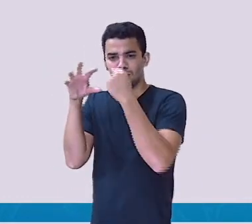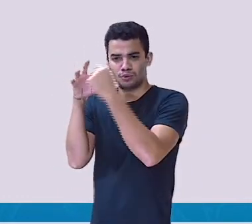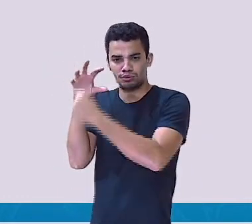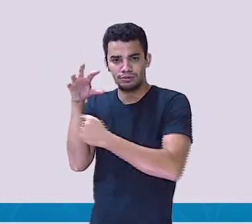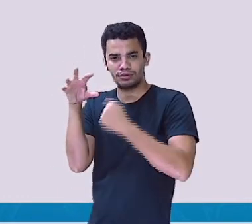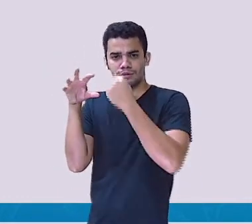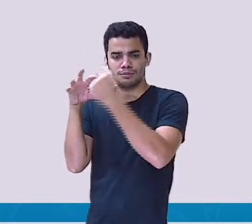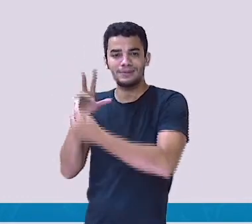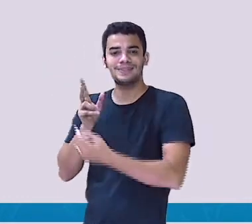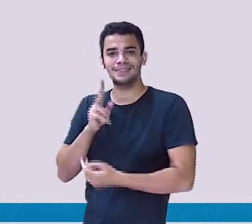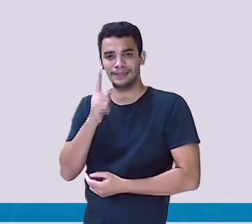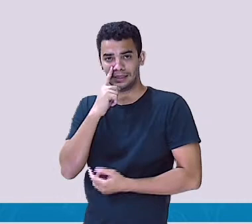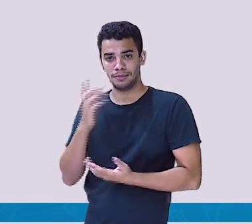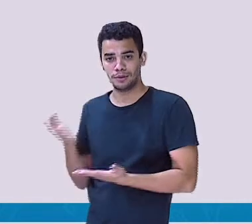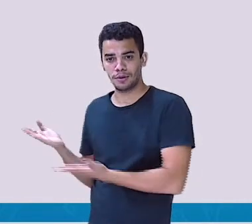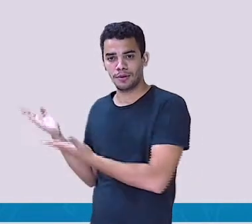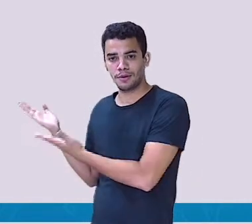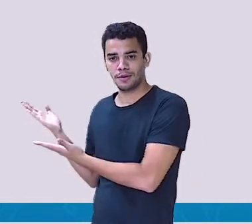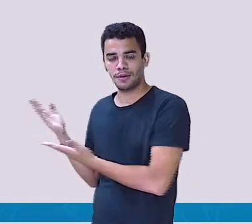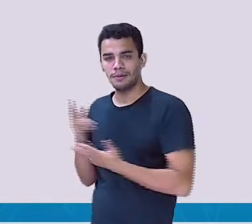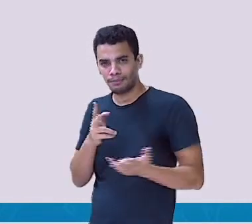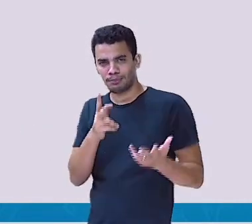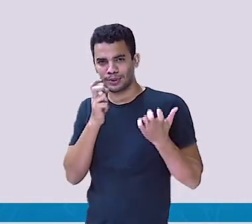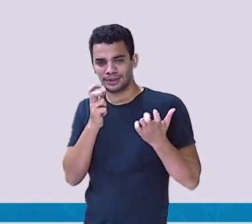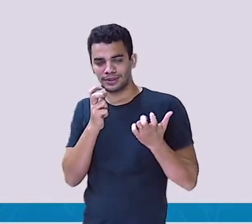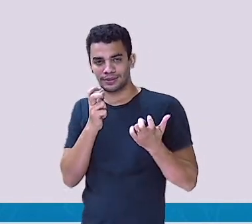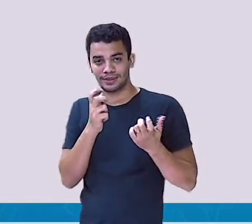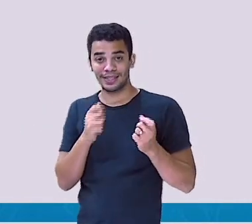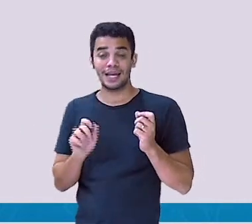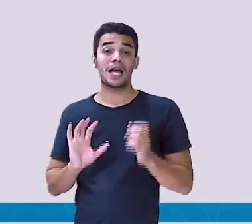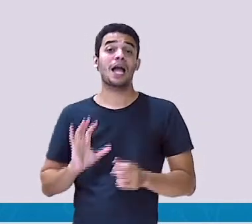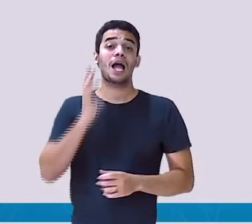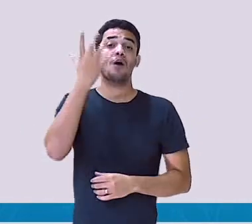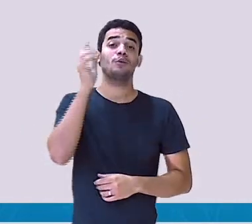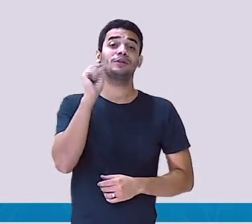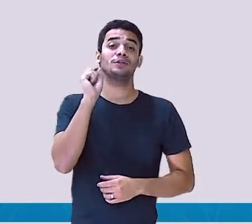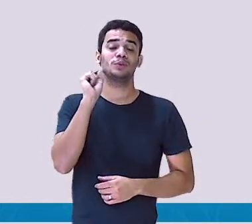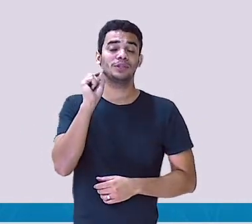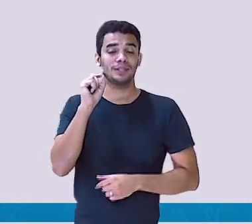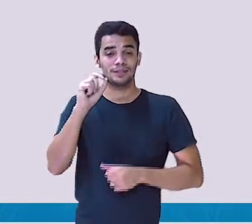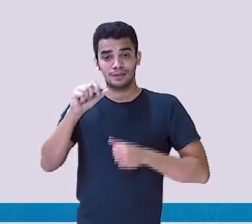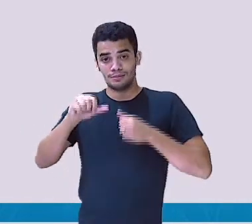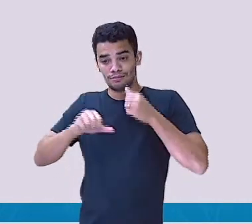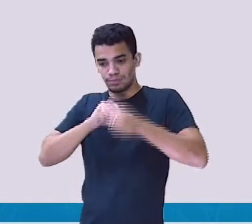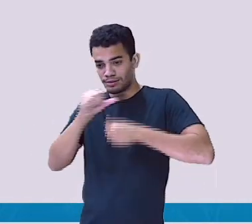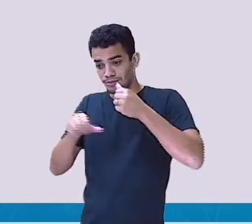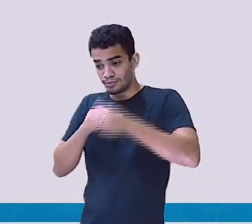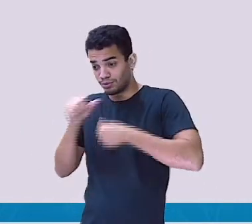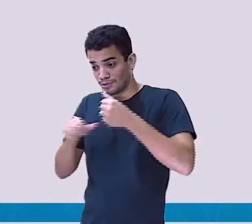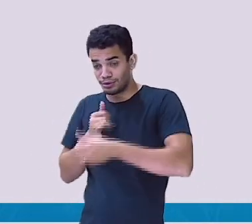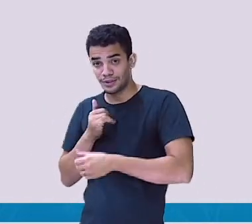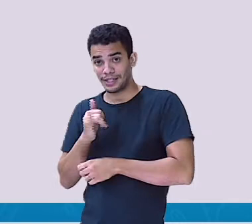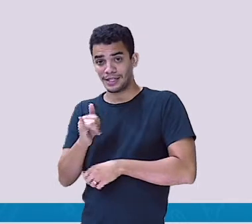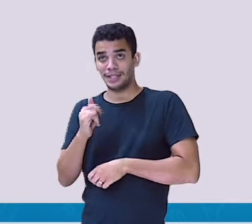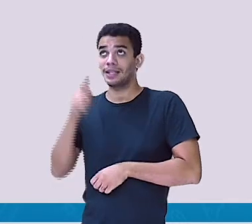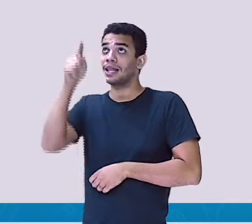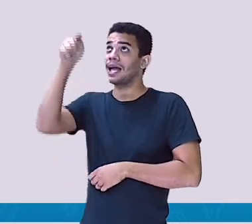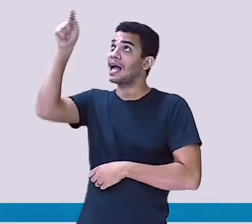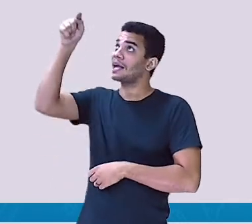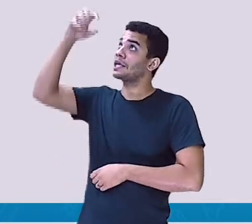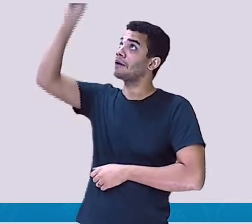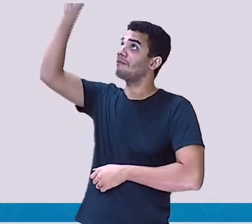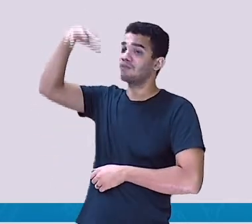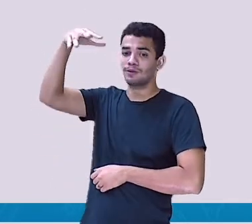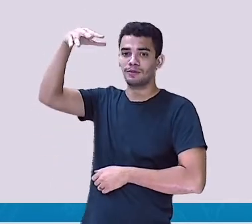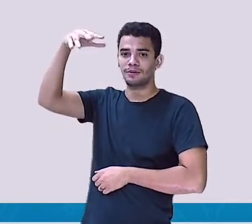fica girando com o vento e ela produz energia também, que transforma em energia elétrica e pode ser usada. O